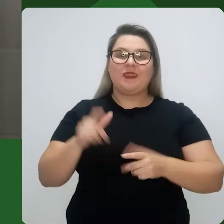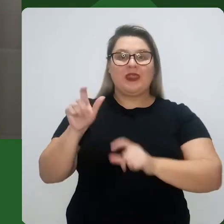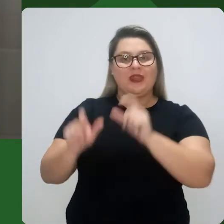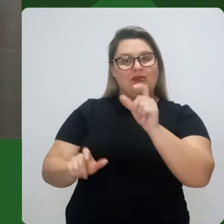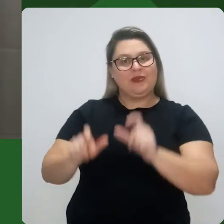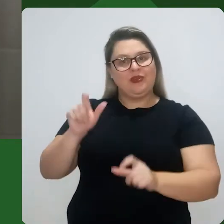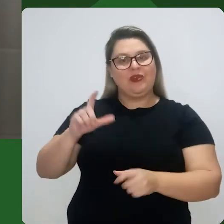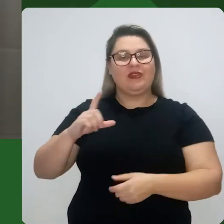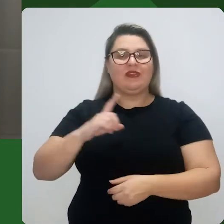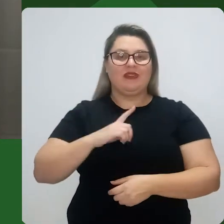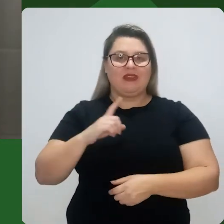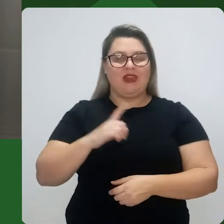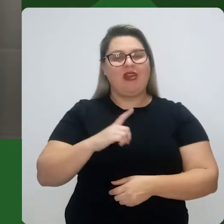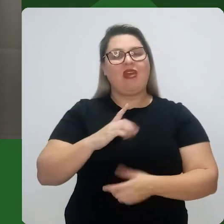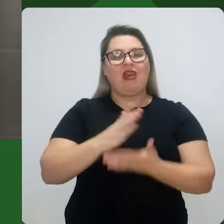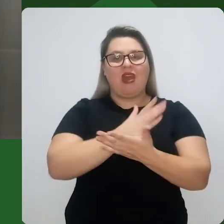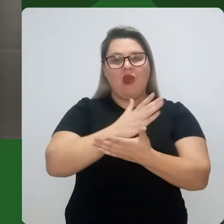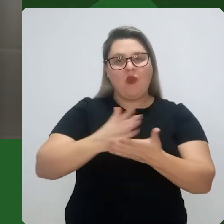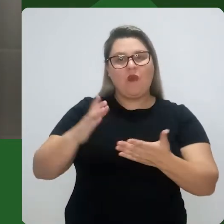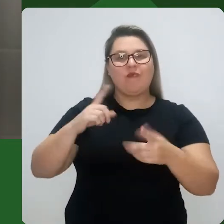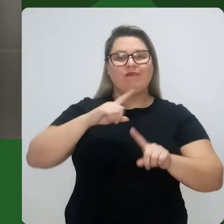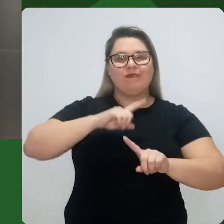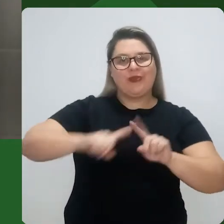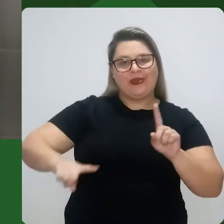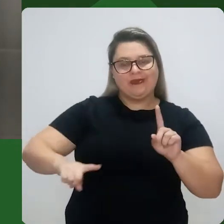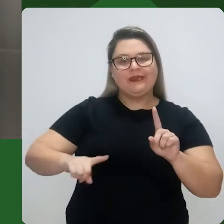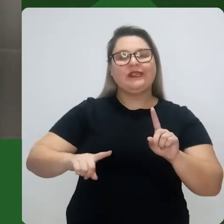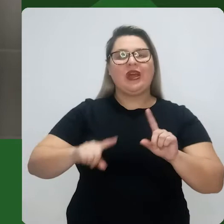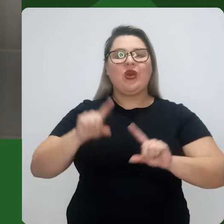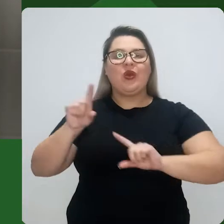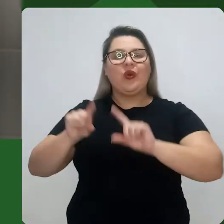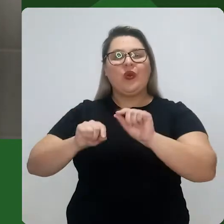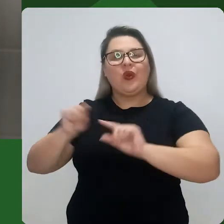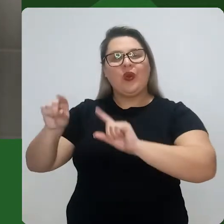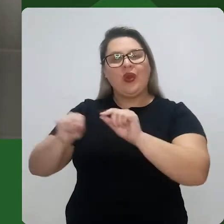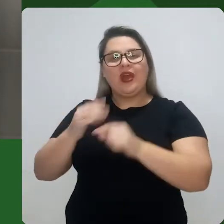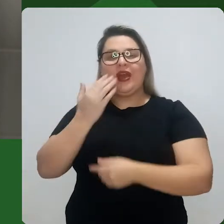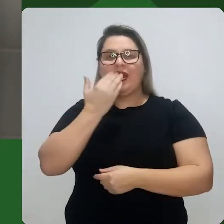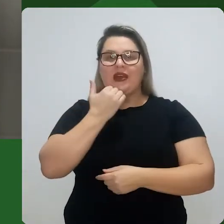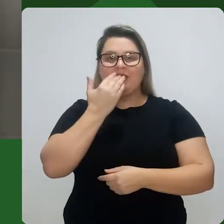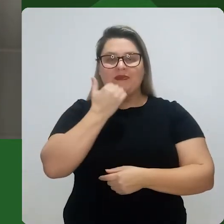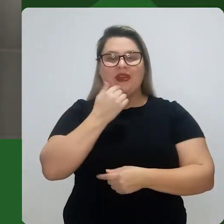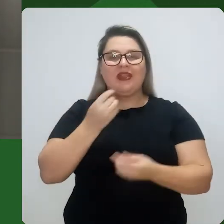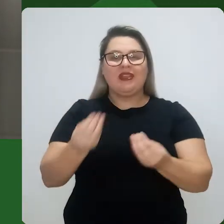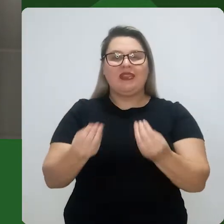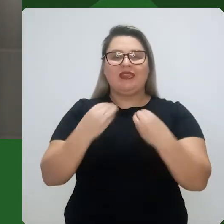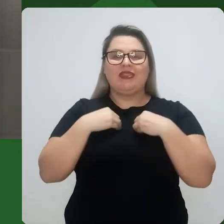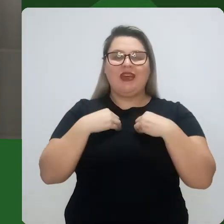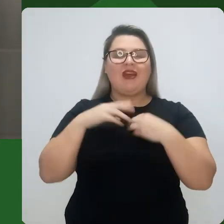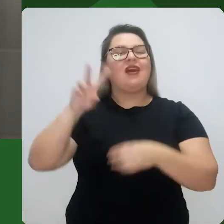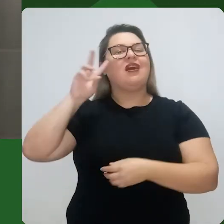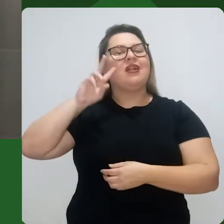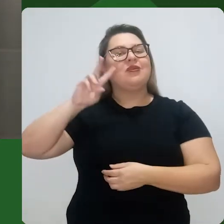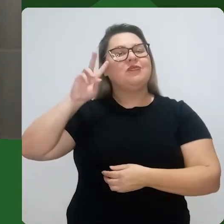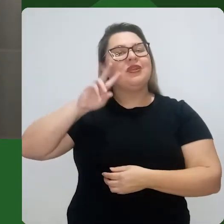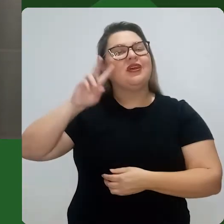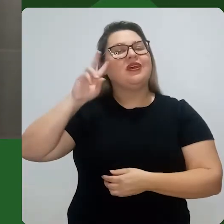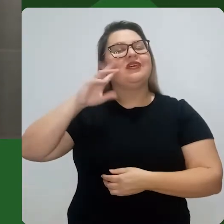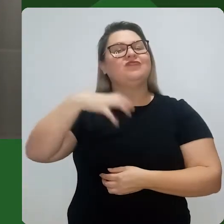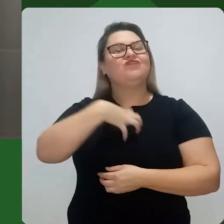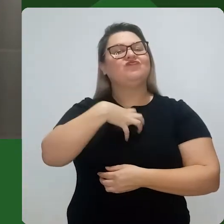Normalmente, as pessoas com algum tipo de restrição escolhem alimentos que despertem